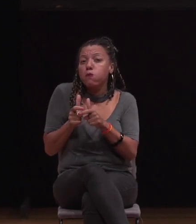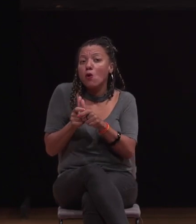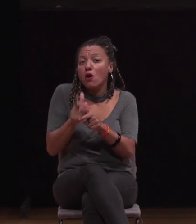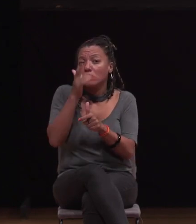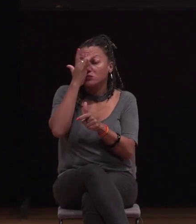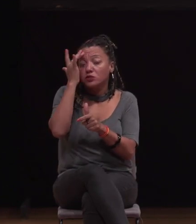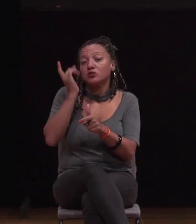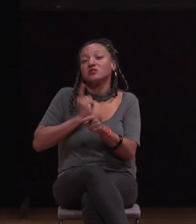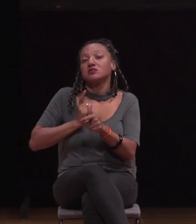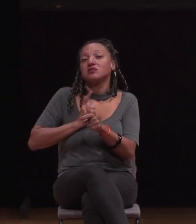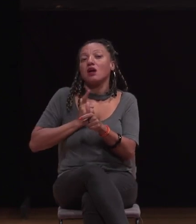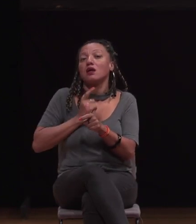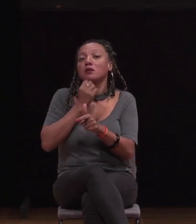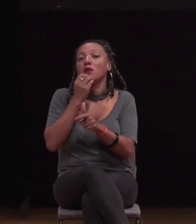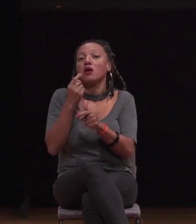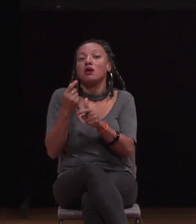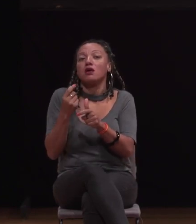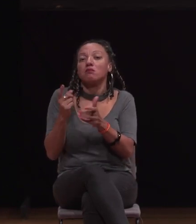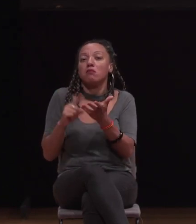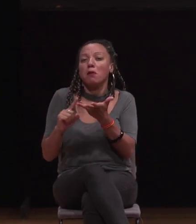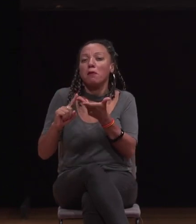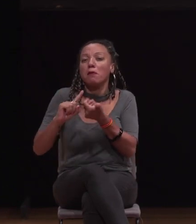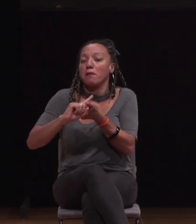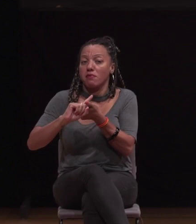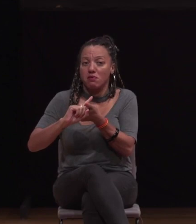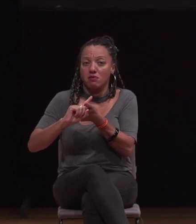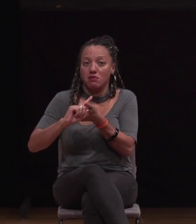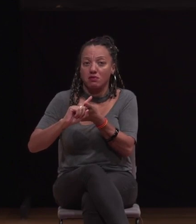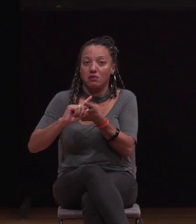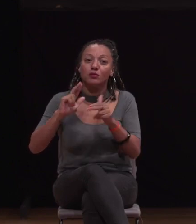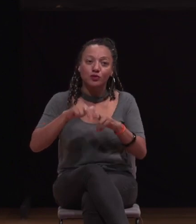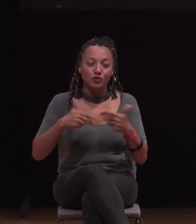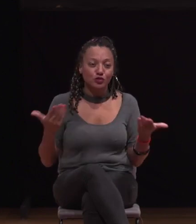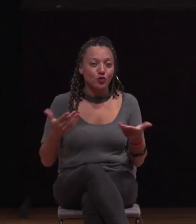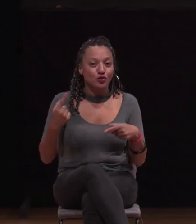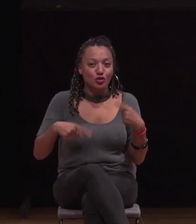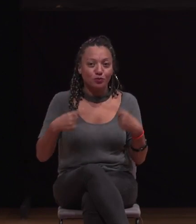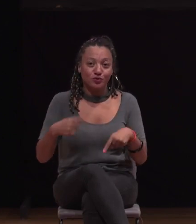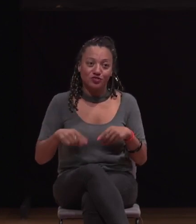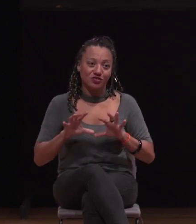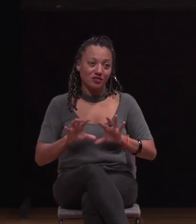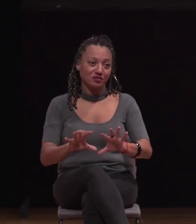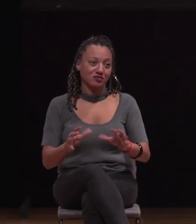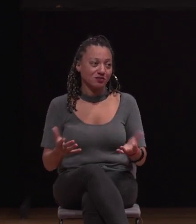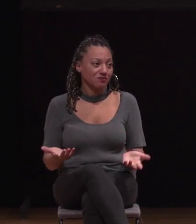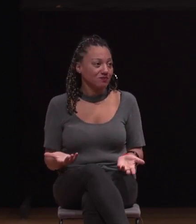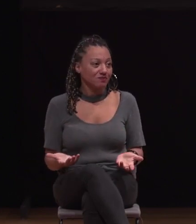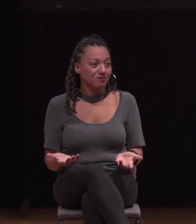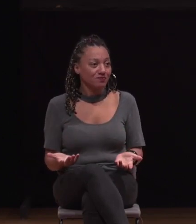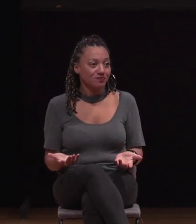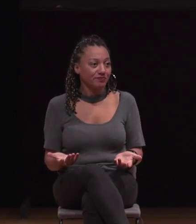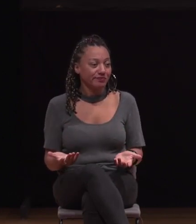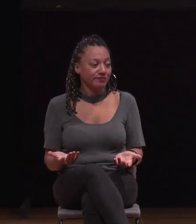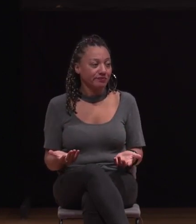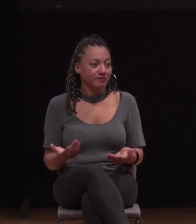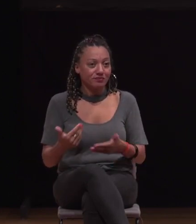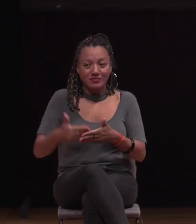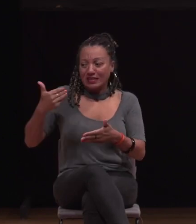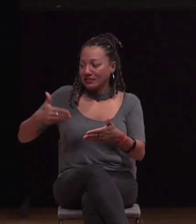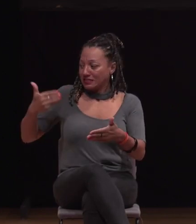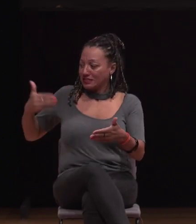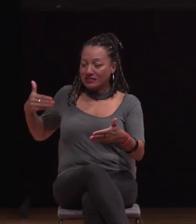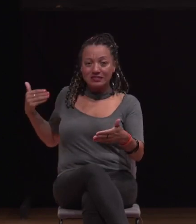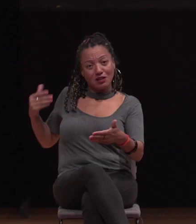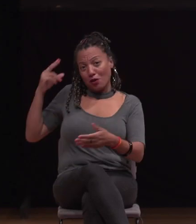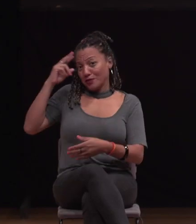a gente está hoje. Então, eu acho que é... Mas é isso, não sei se tem uma resposta. É um protocolo